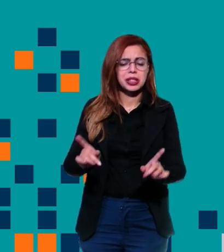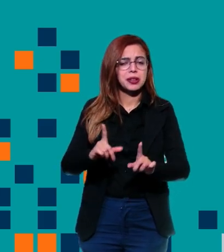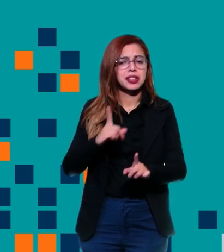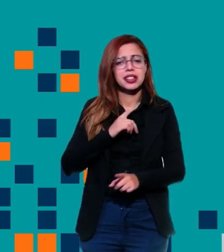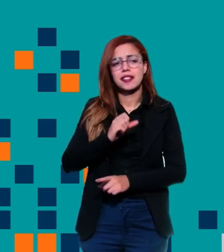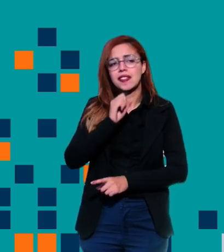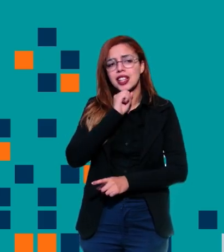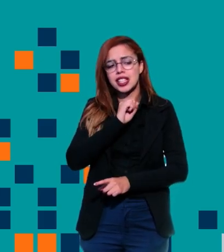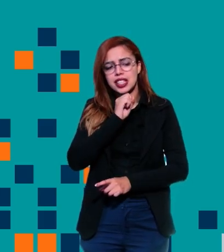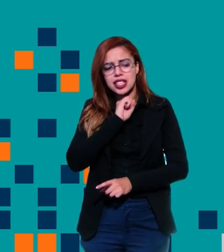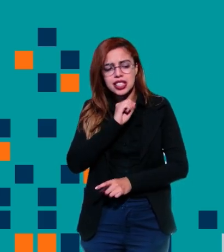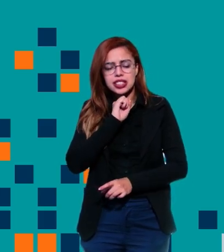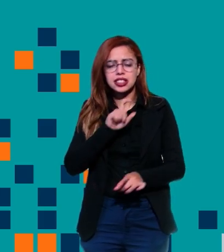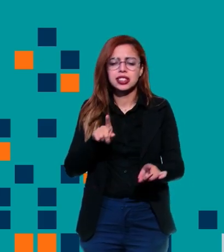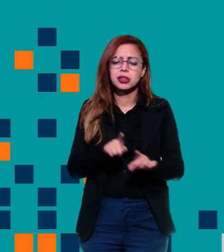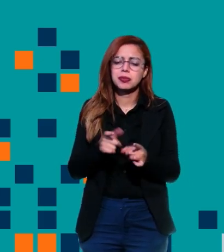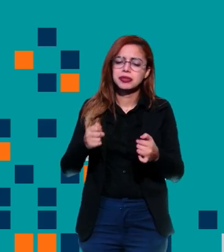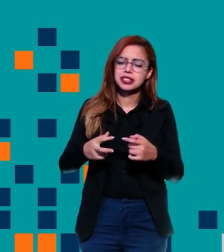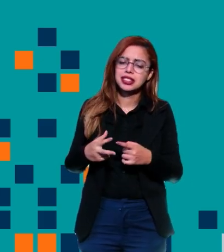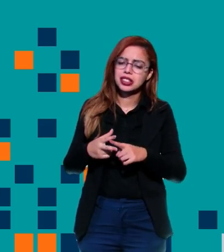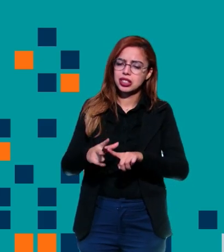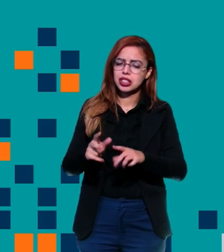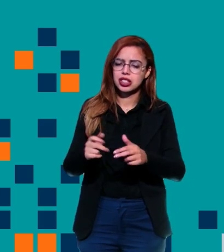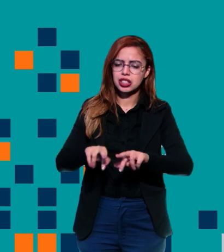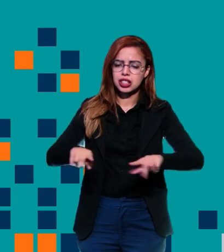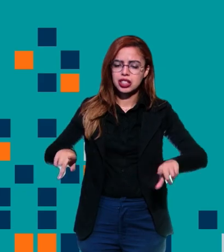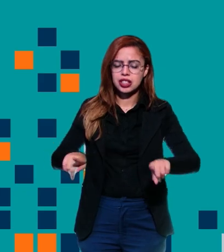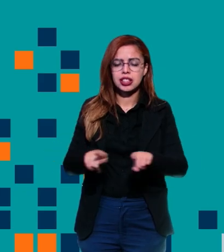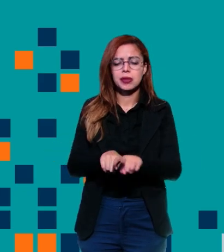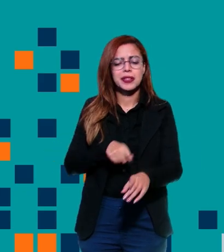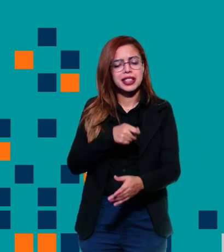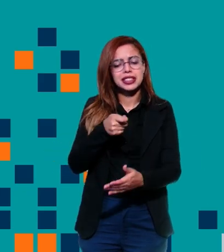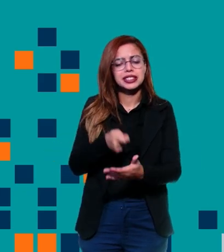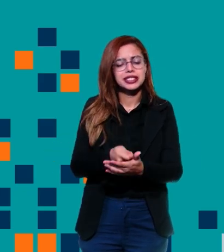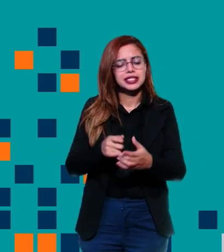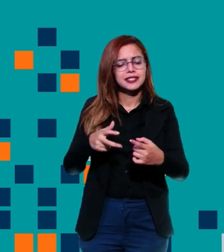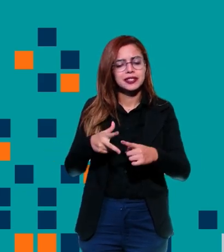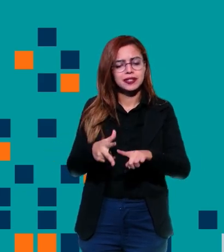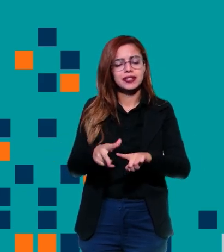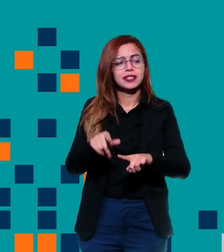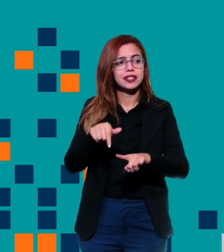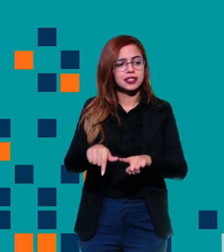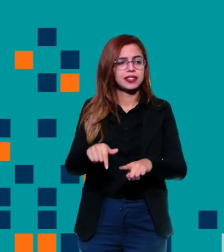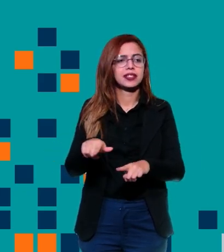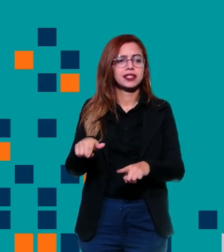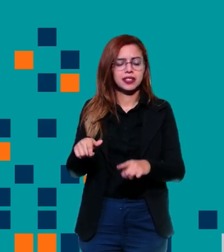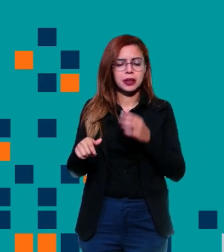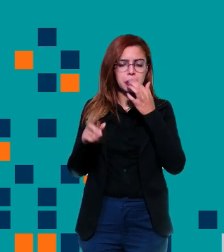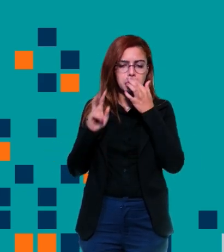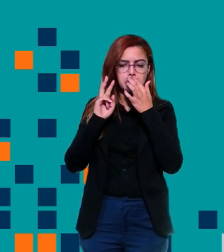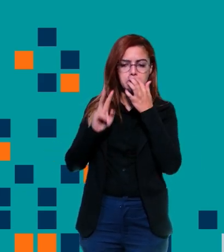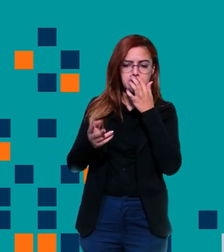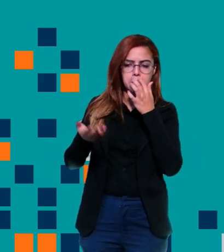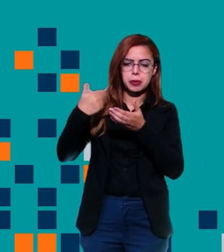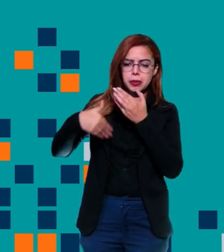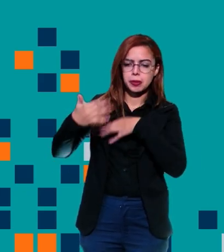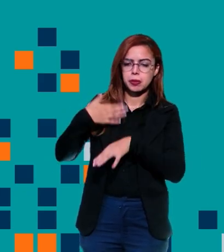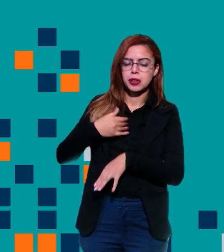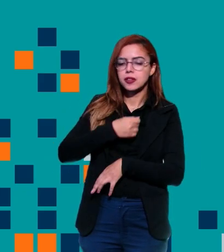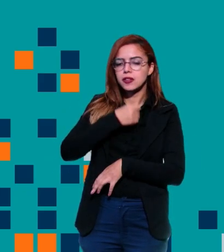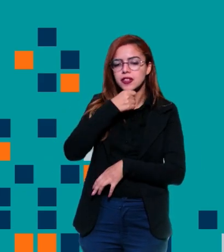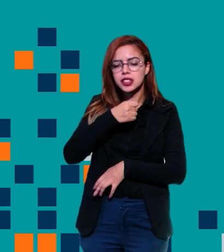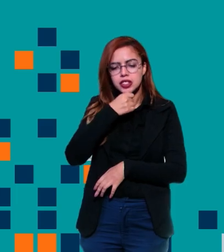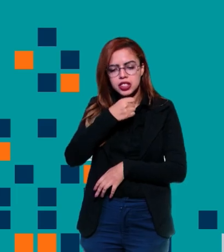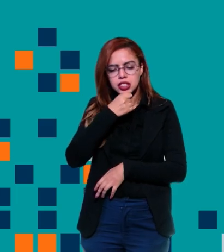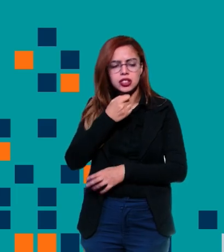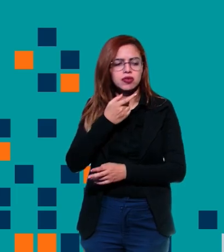ela tem manutenção, ela exige manutenção. Isso é uma coisa que você via na época do meu avô, mal bem falando dos